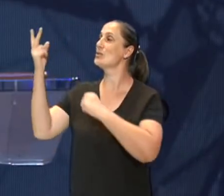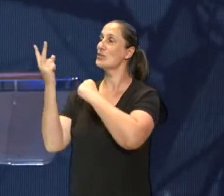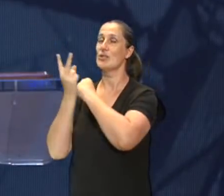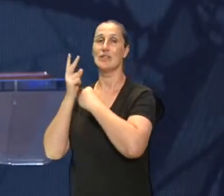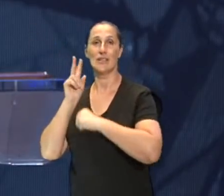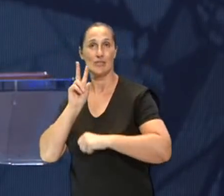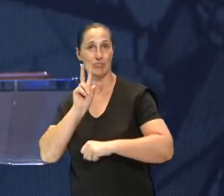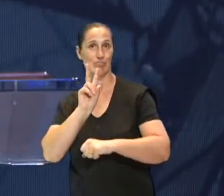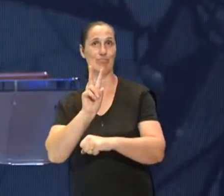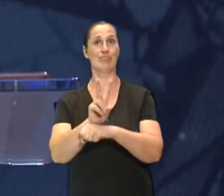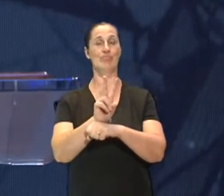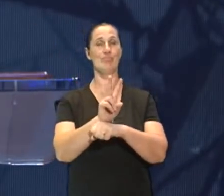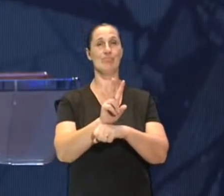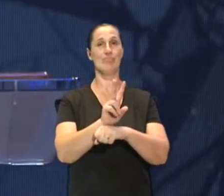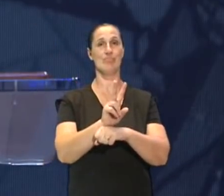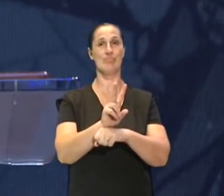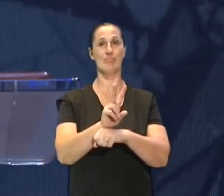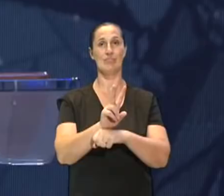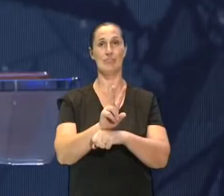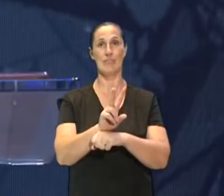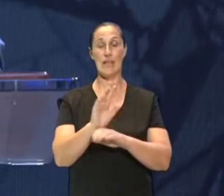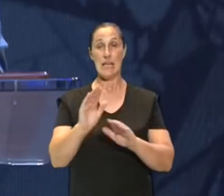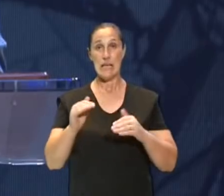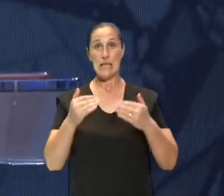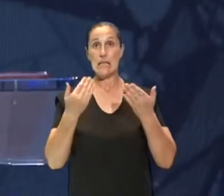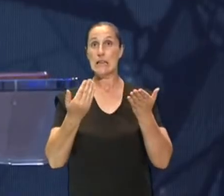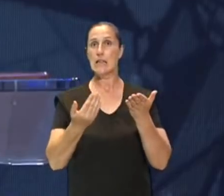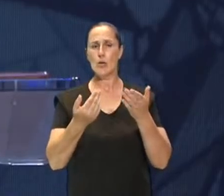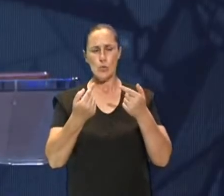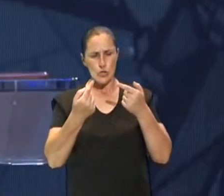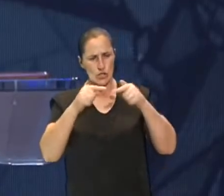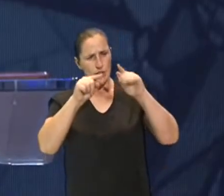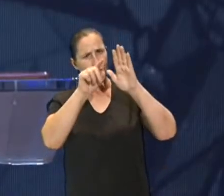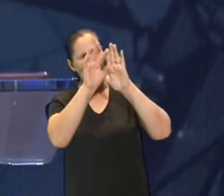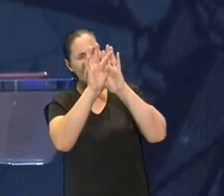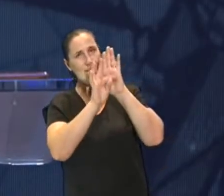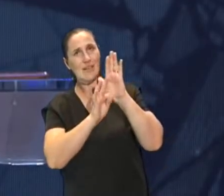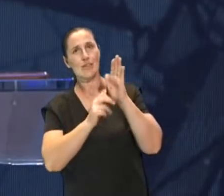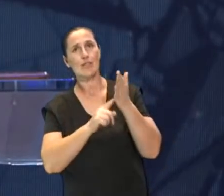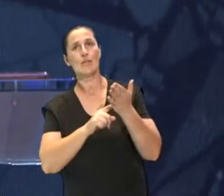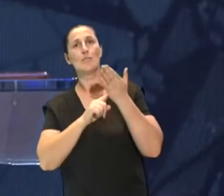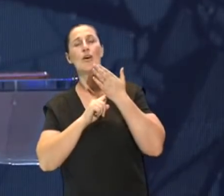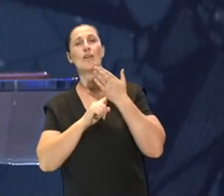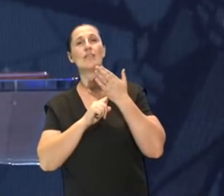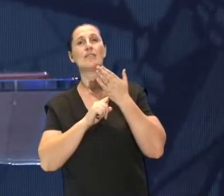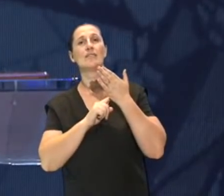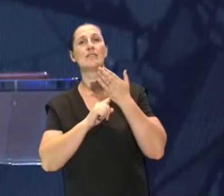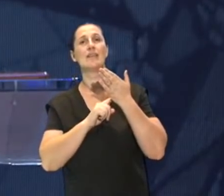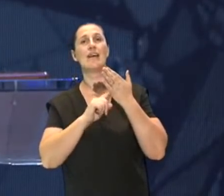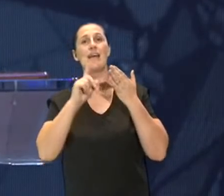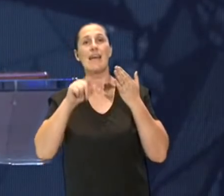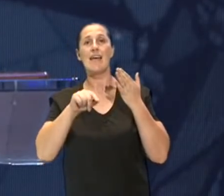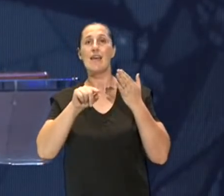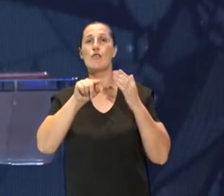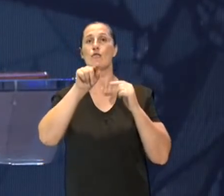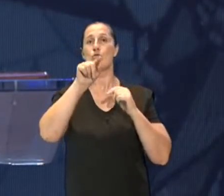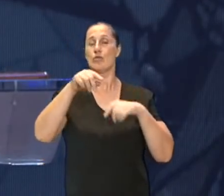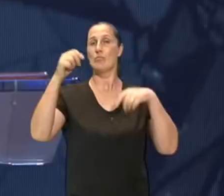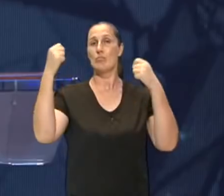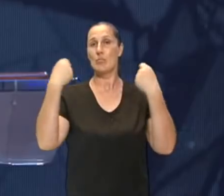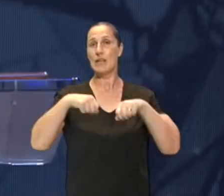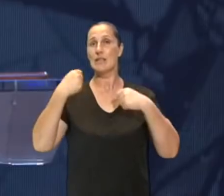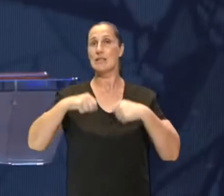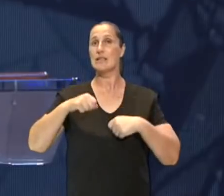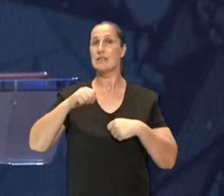coração. Então o desafio que esse texto me faz é: ouça a voz de Deus.